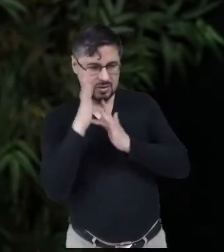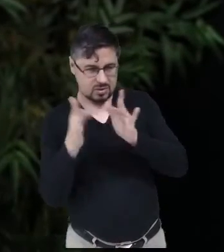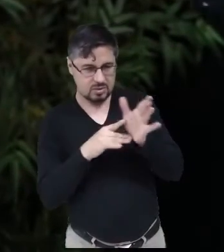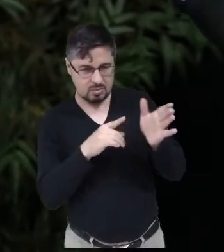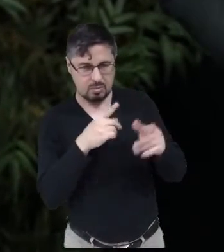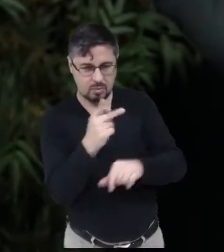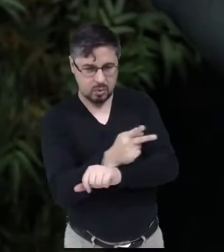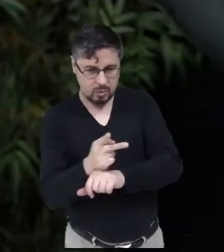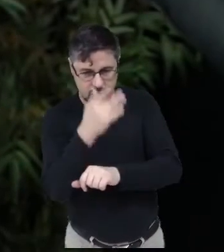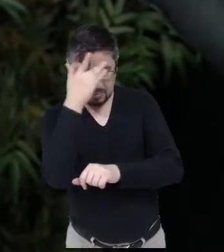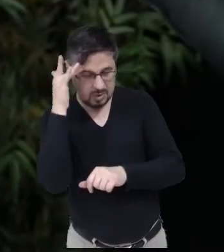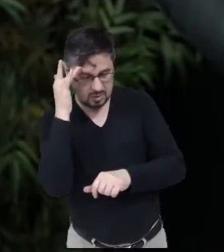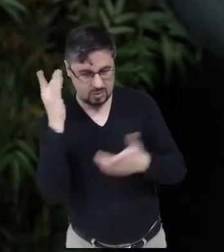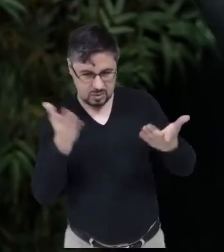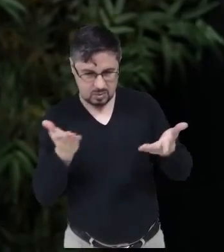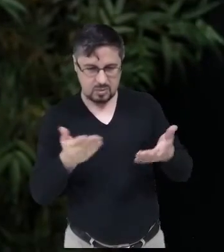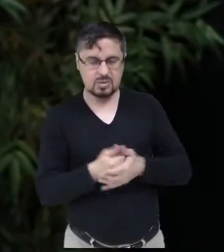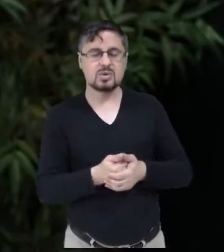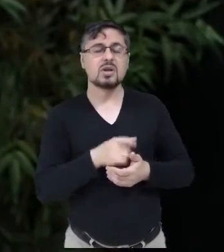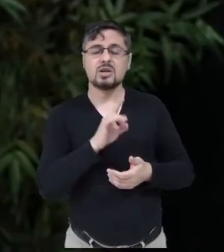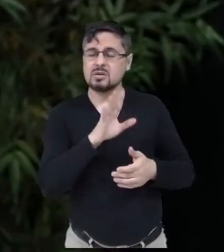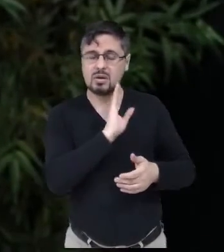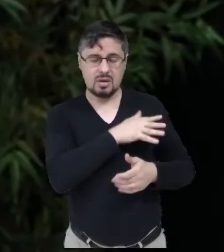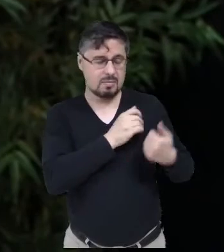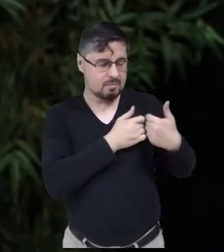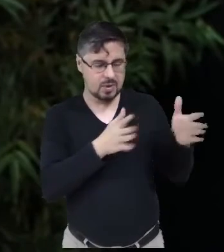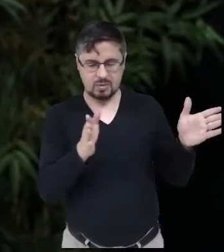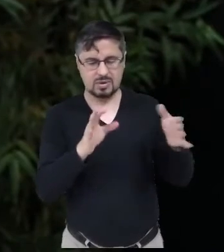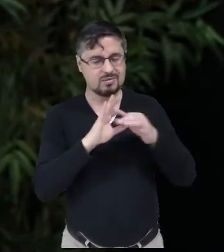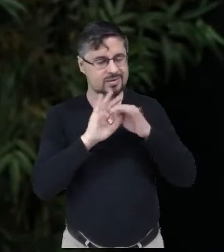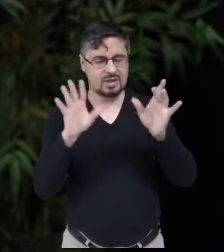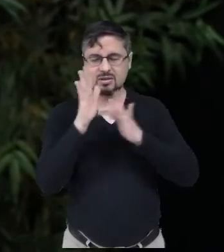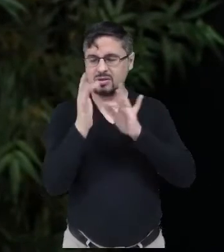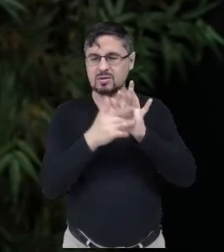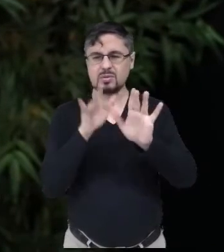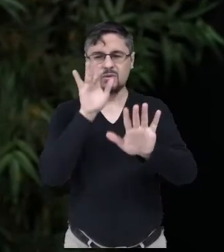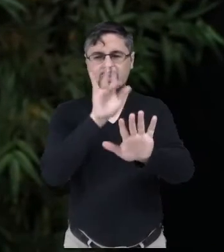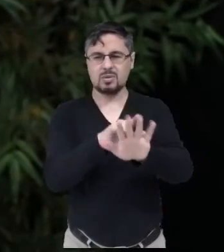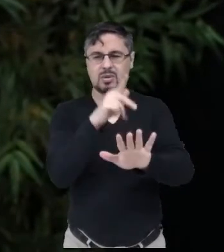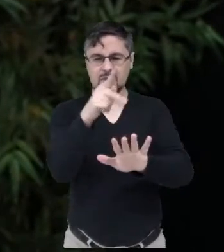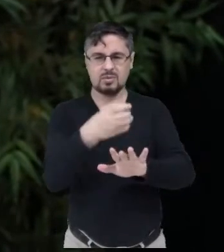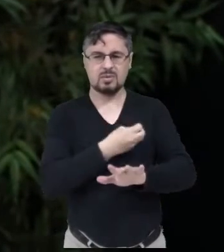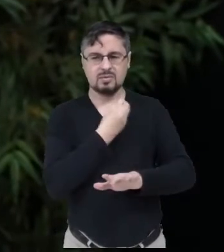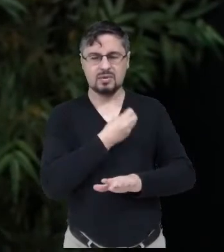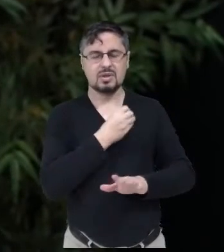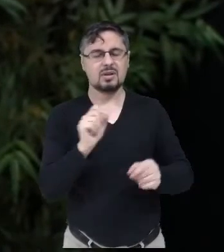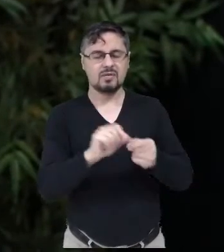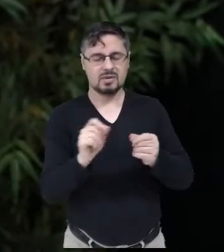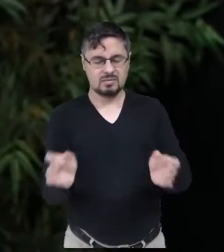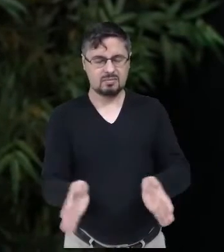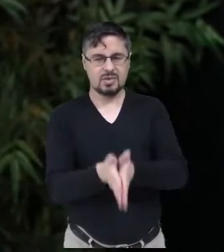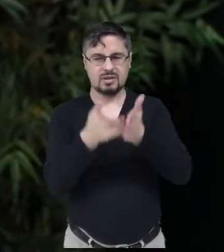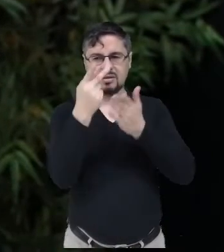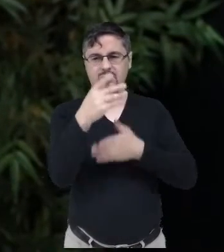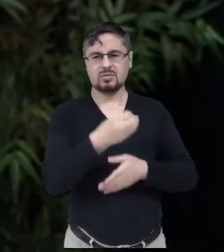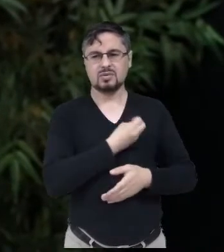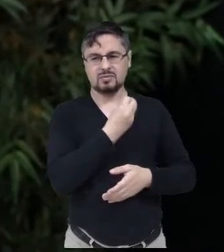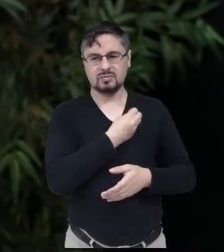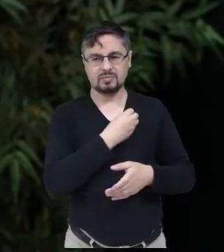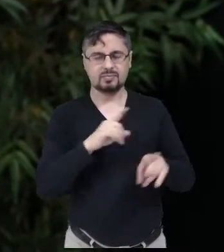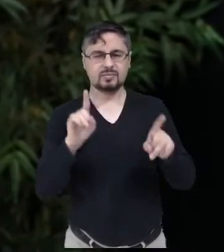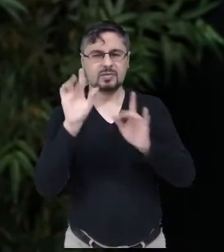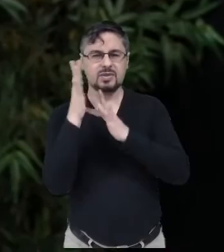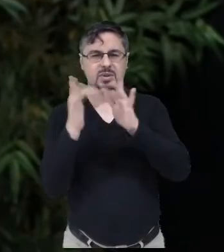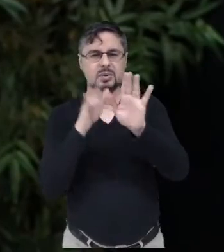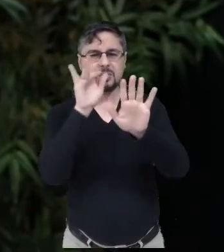momento? É só abrir o seu coração. Deixe Ele tocar e fazer um milagre em sua vida. Assim que Jesus tocou o homem, ele se